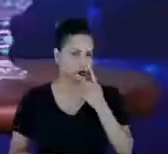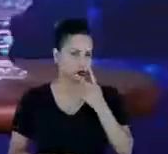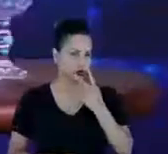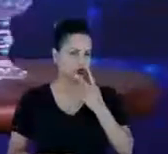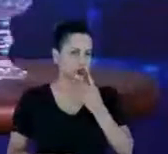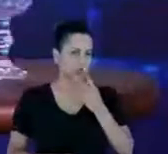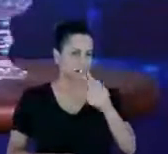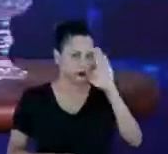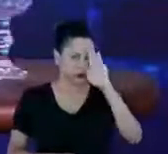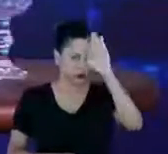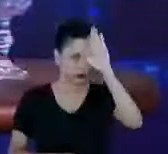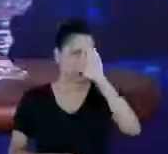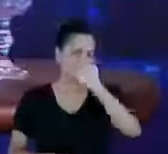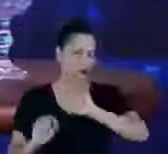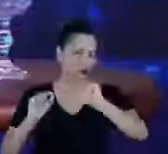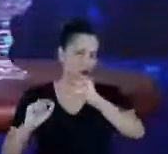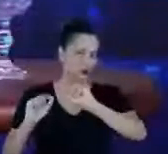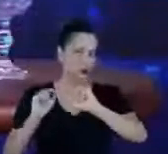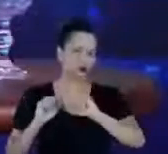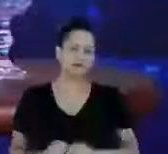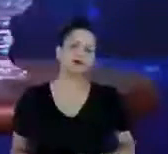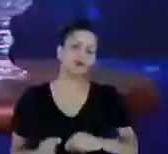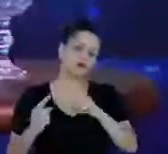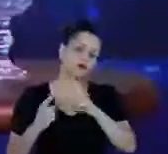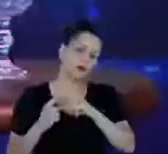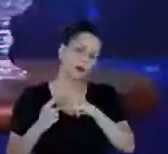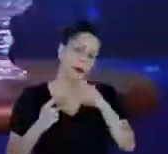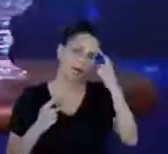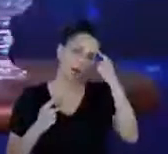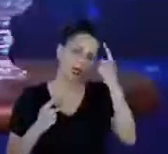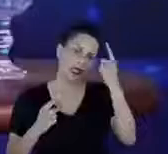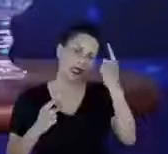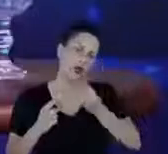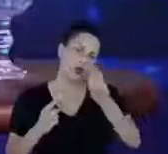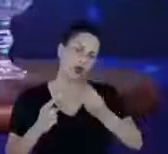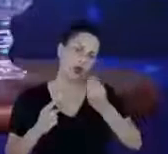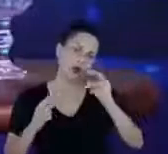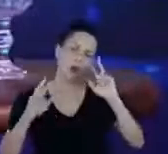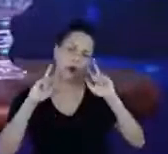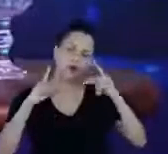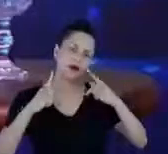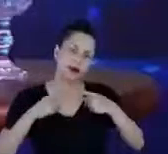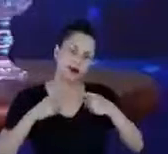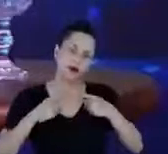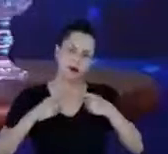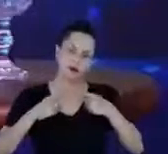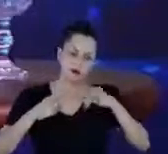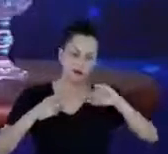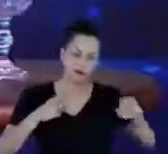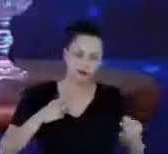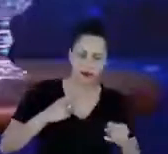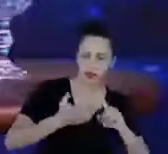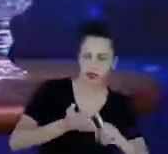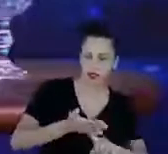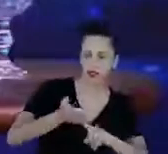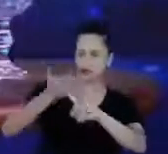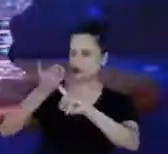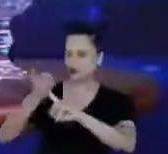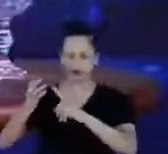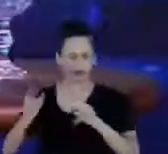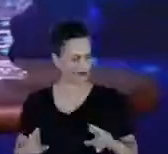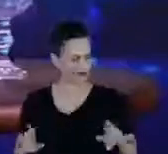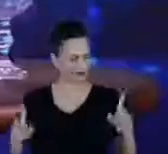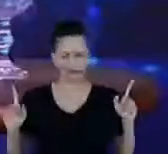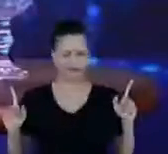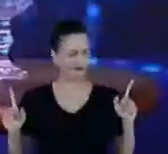que a pena que eu senti pensa quando com que a gente faz para humanizar e usando a tecnologia né parece contraditório nos desligar o